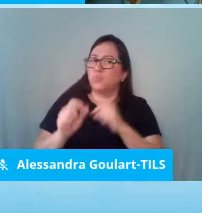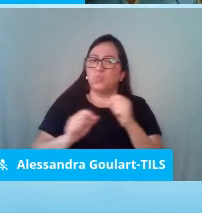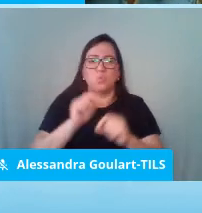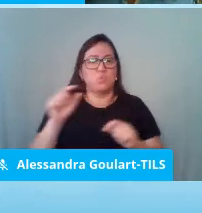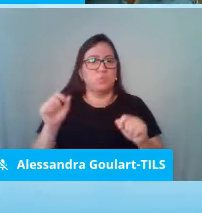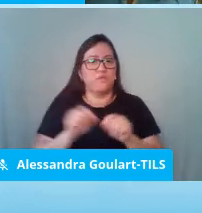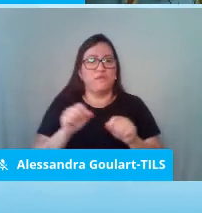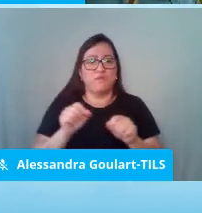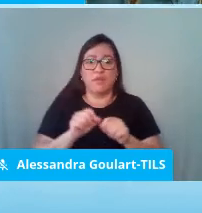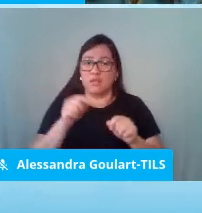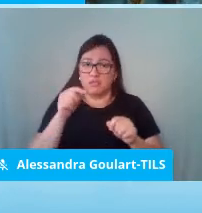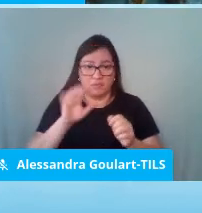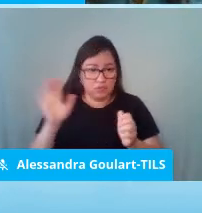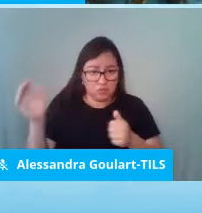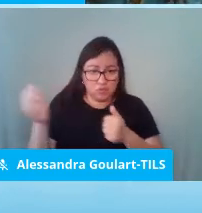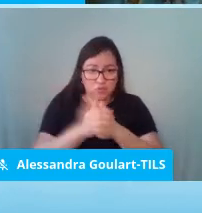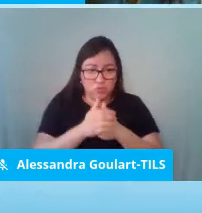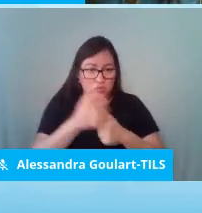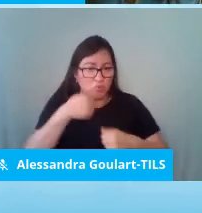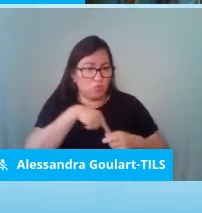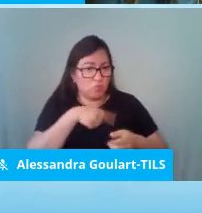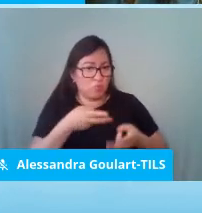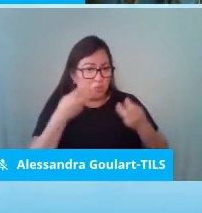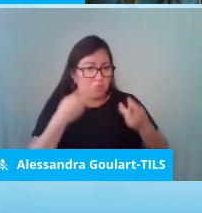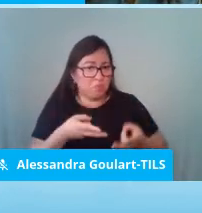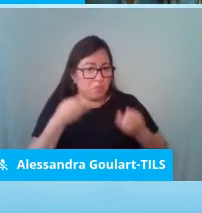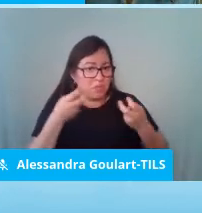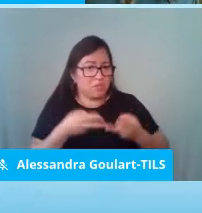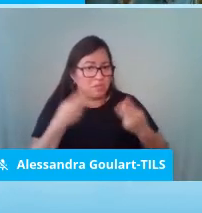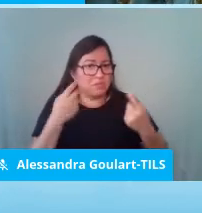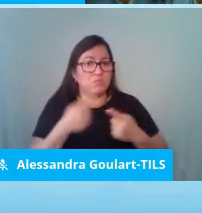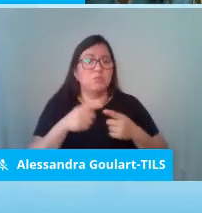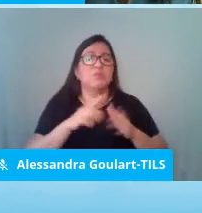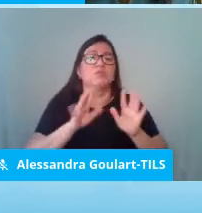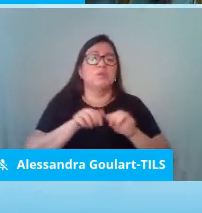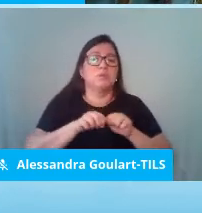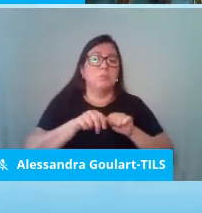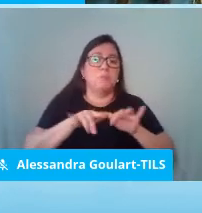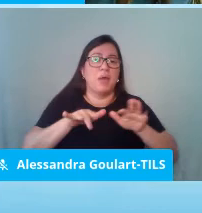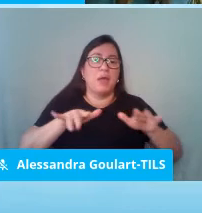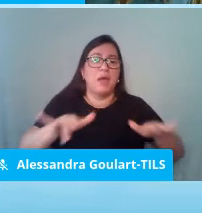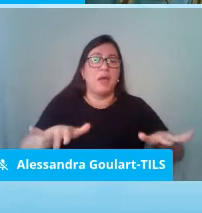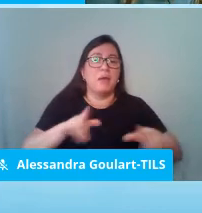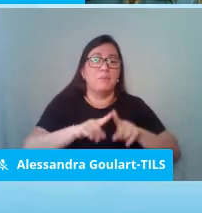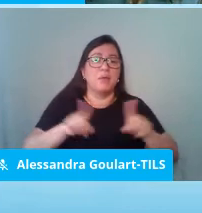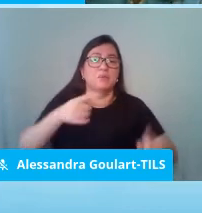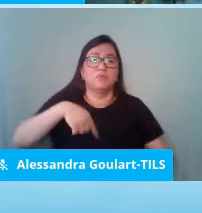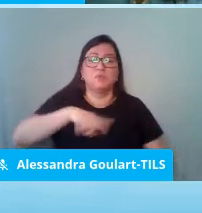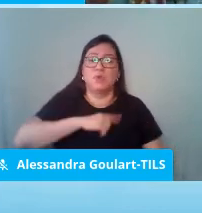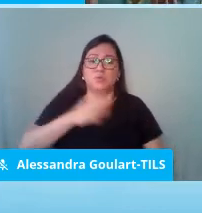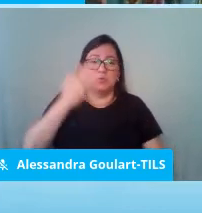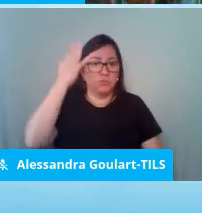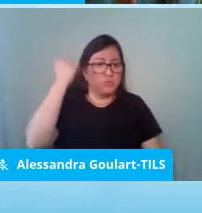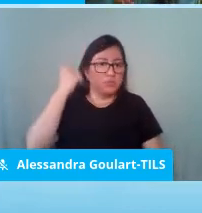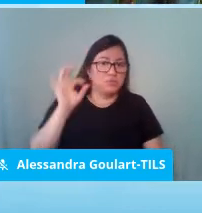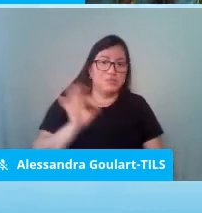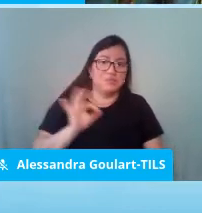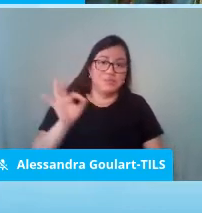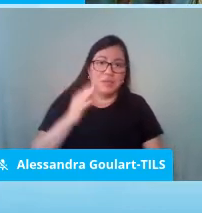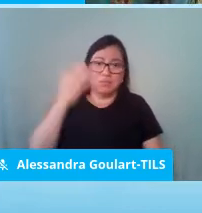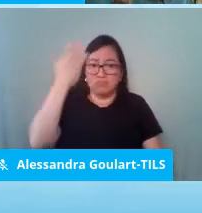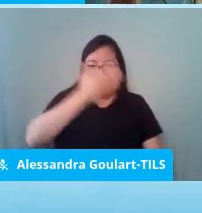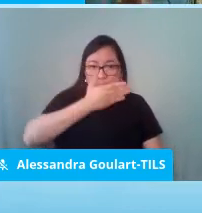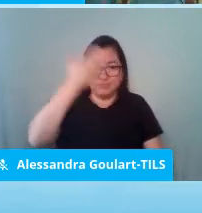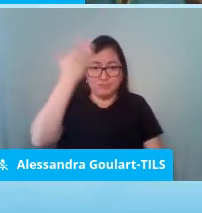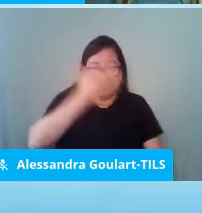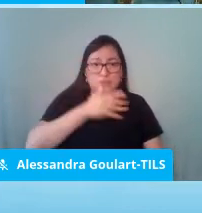passa despercebido, que é a sífilis adquirida, né, em homens e mulheres, e a sífilis em gestante. Certo, gente? Então, acho que isso é bem